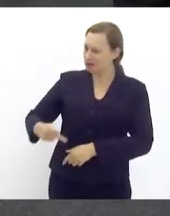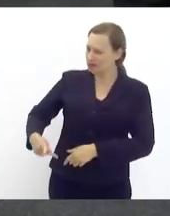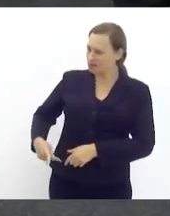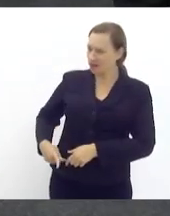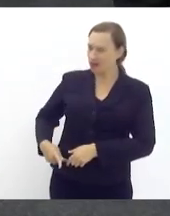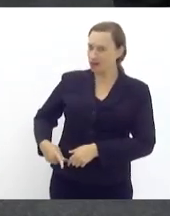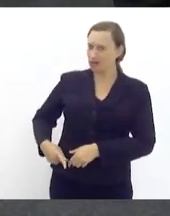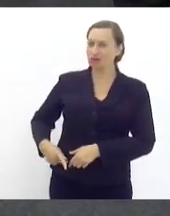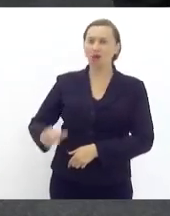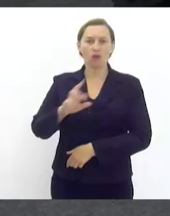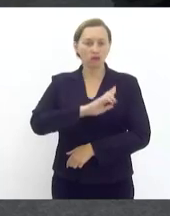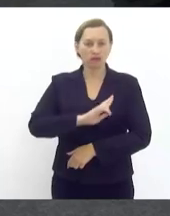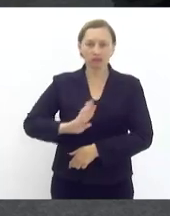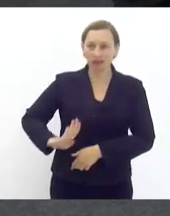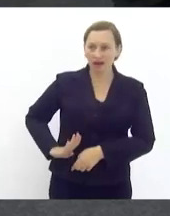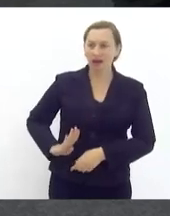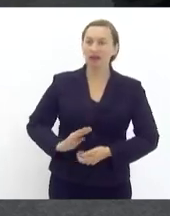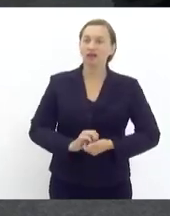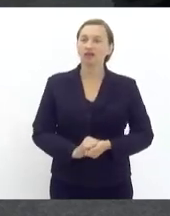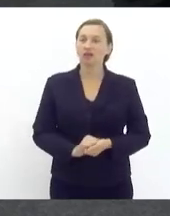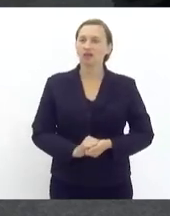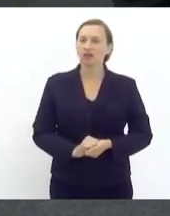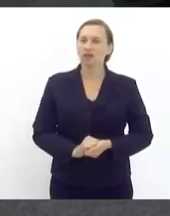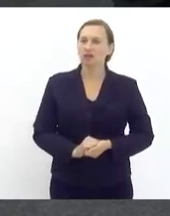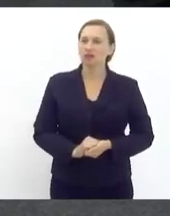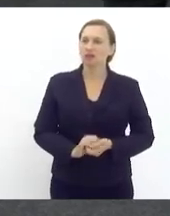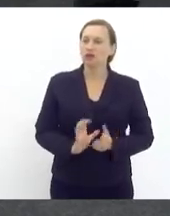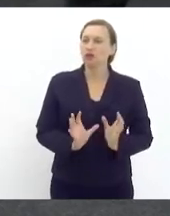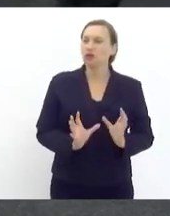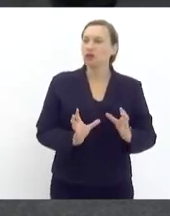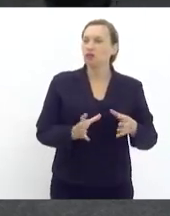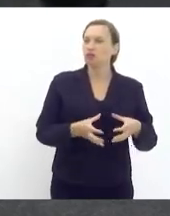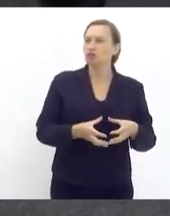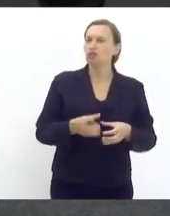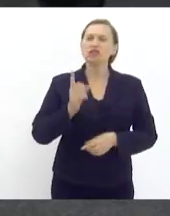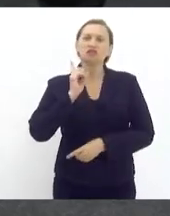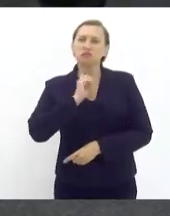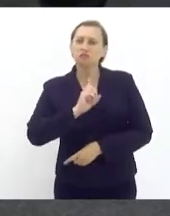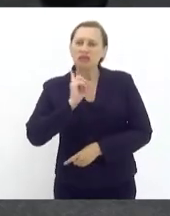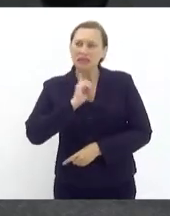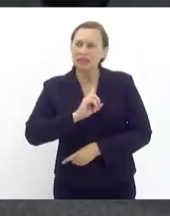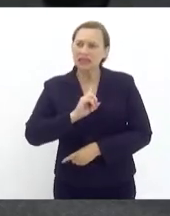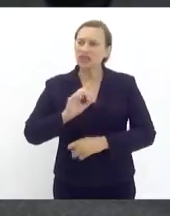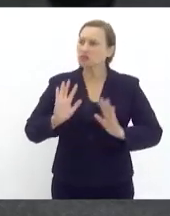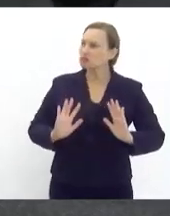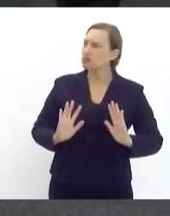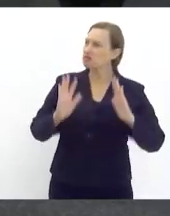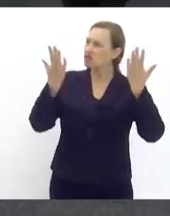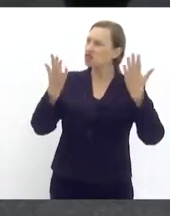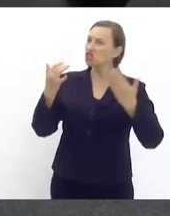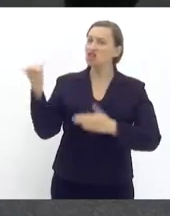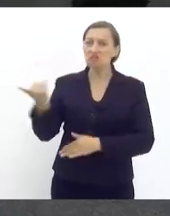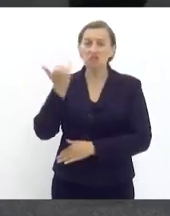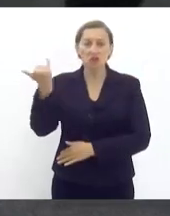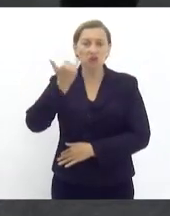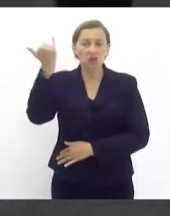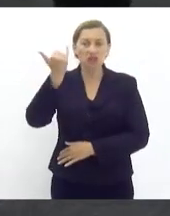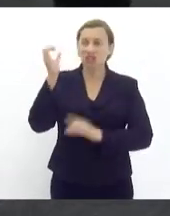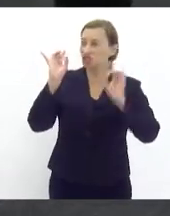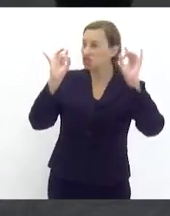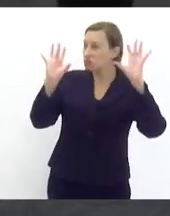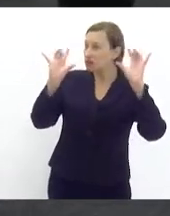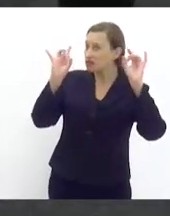Rodrigo Bacelar no consulde de minas né Foi um evento muito especial importante para